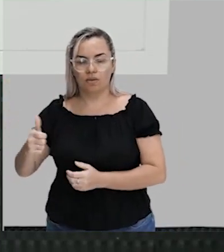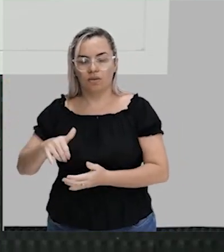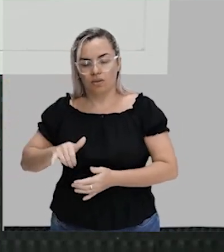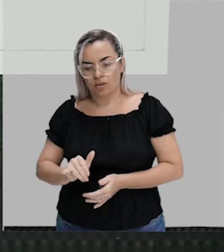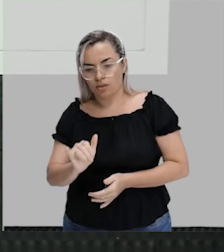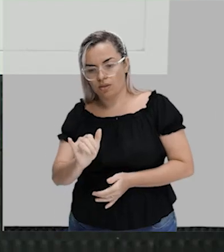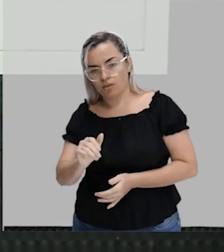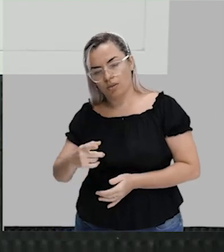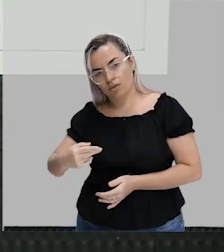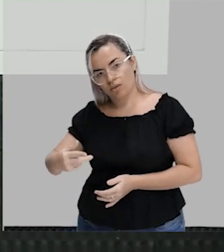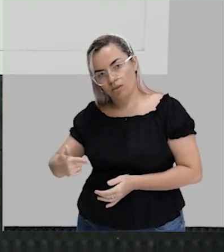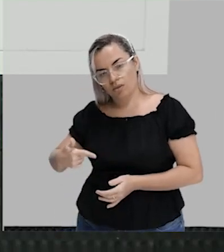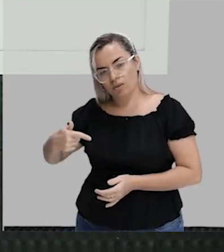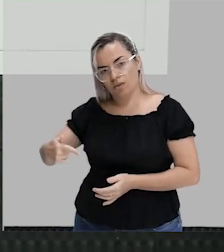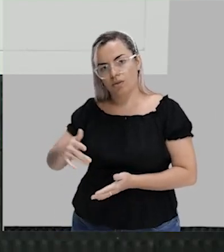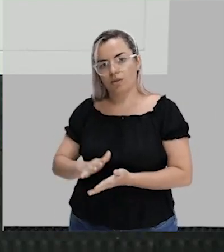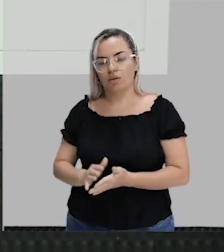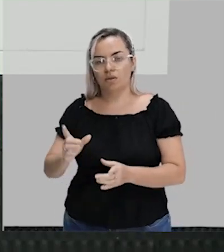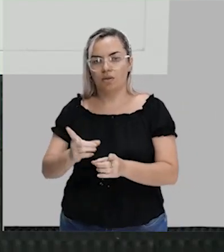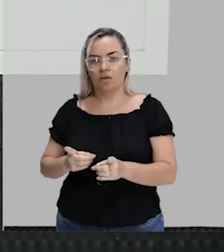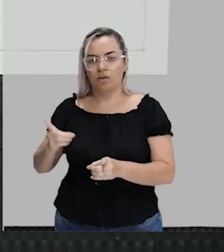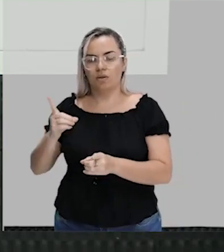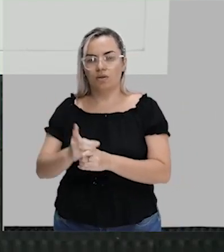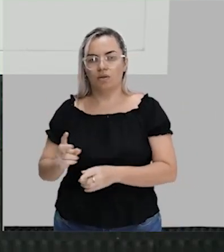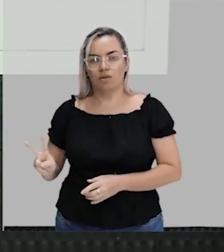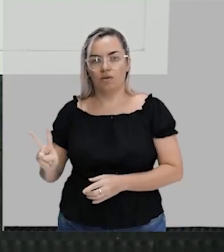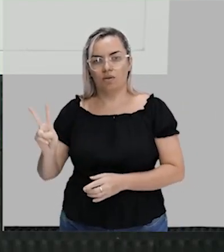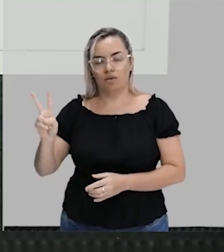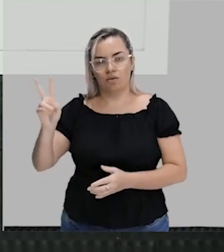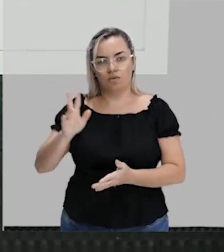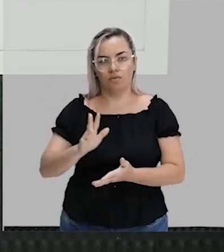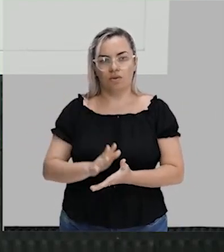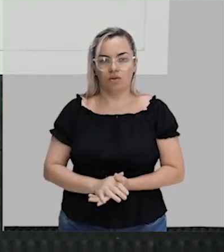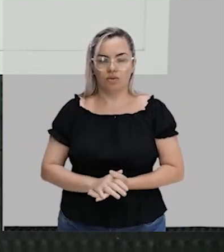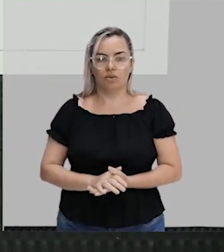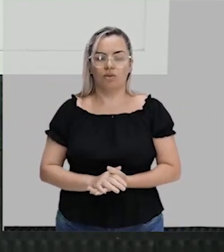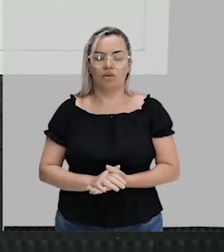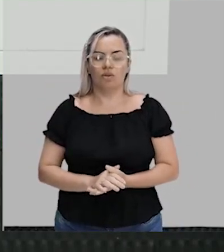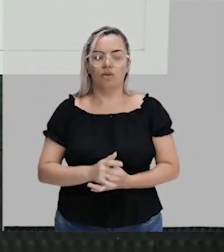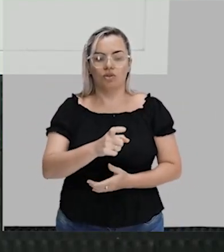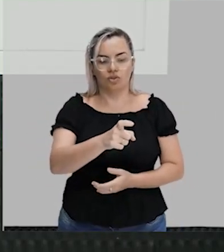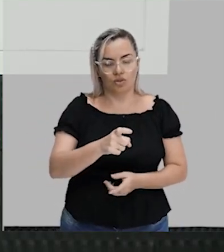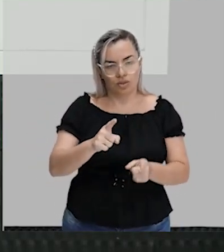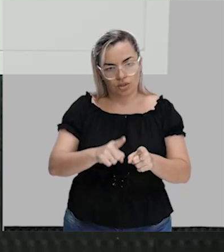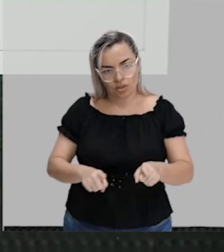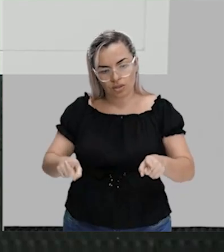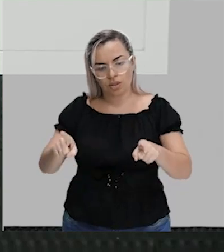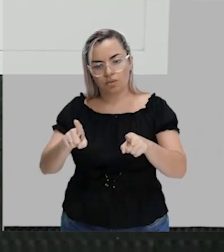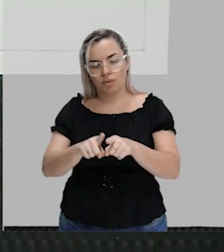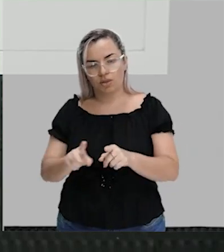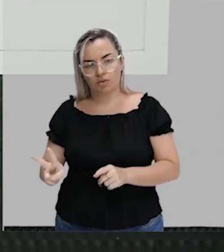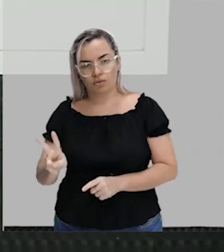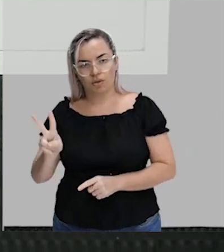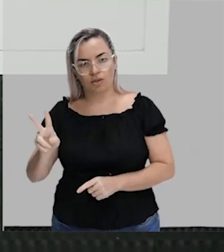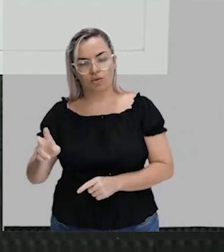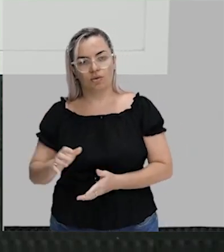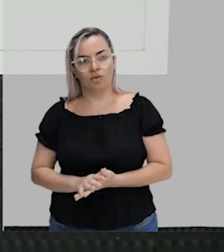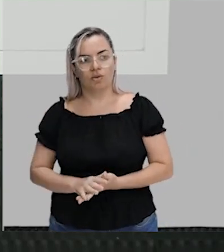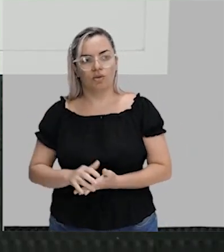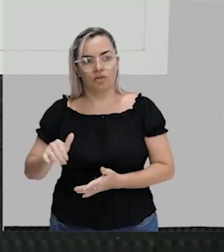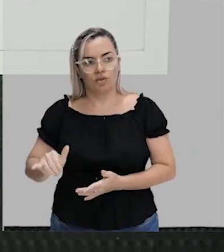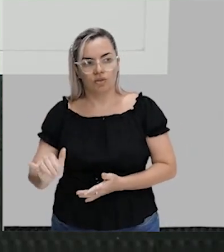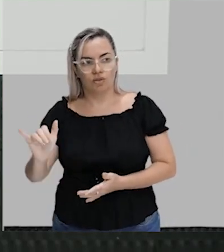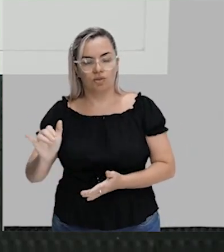encontrei aí o valor de X encontrei o valor de y solução aqui ó